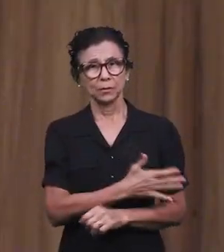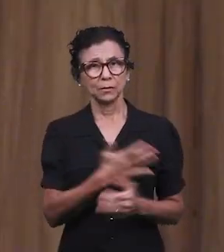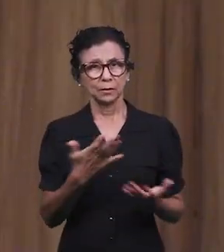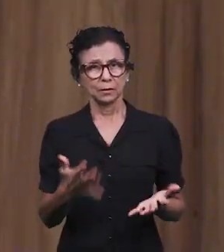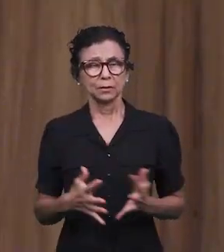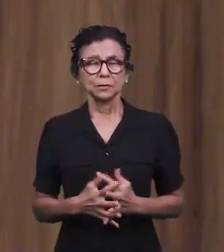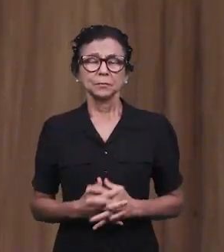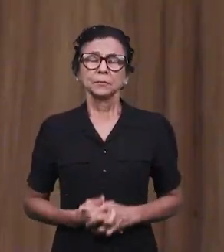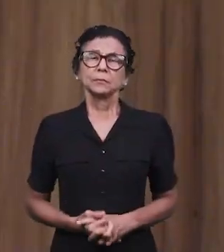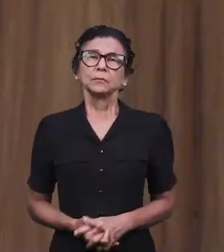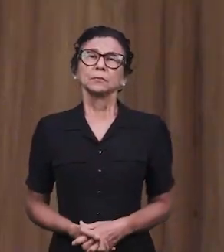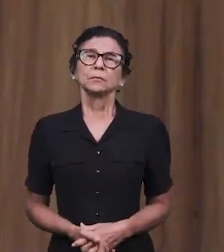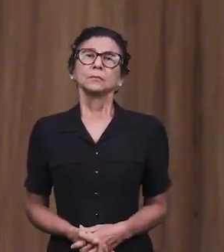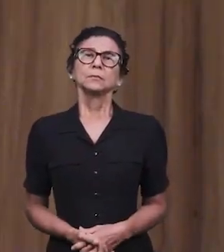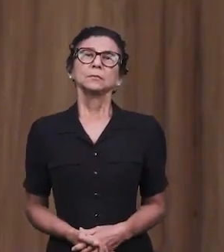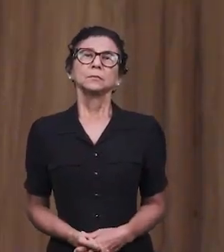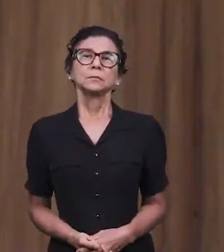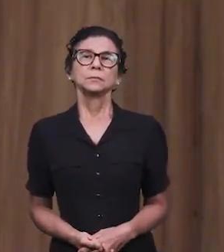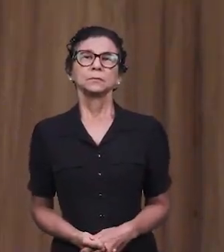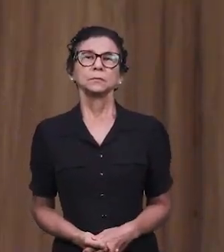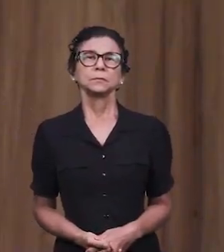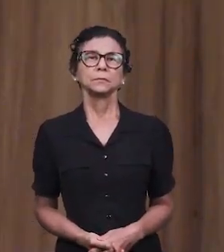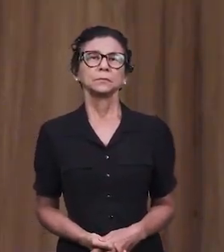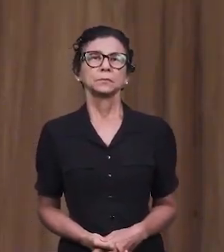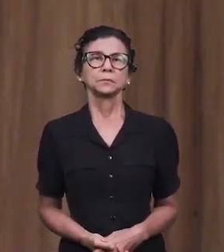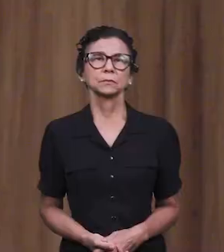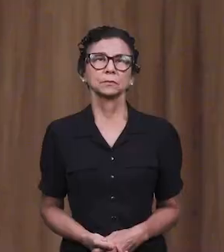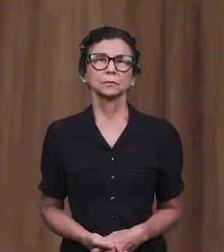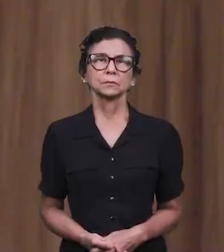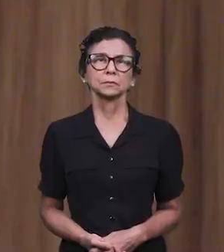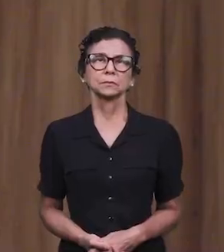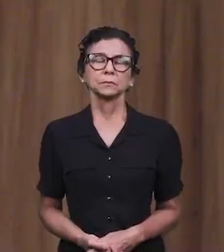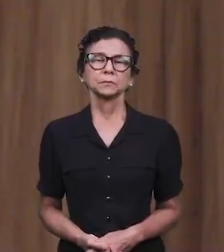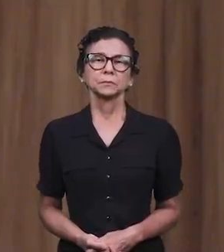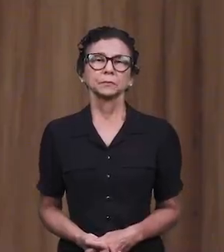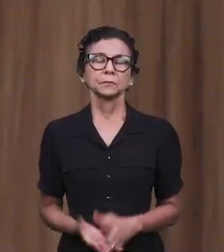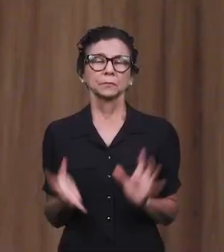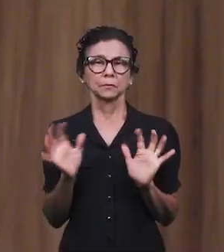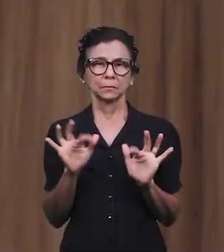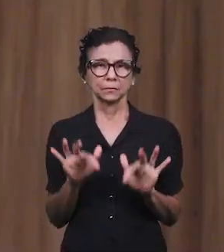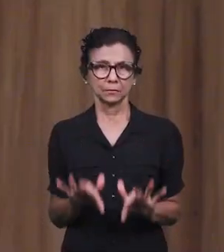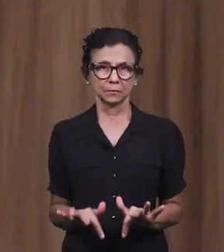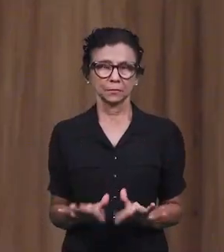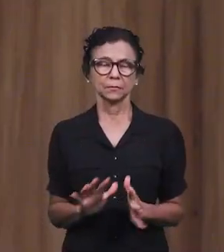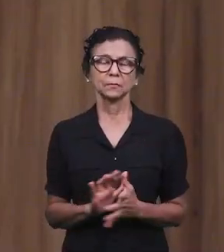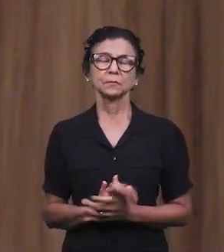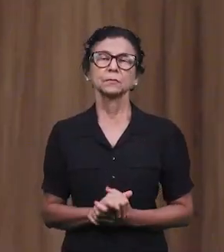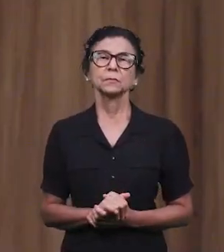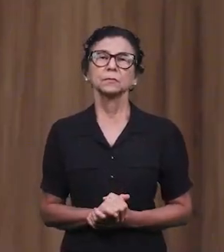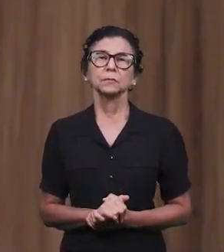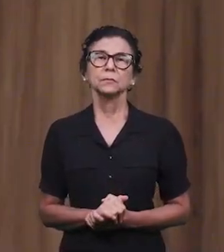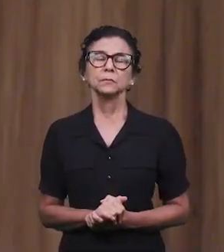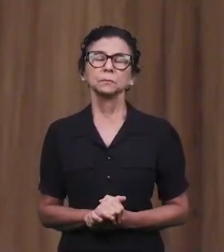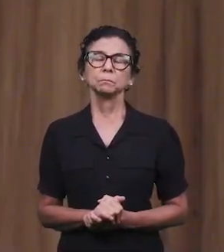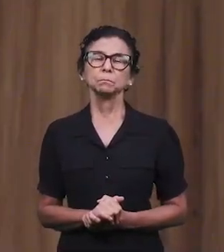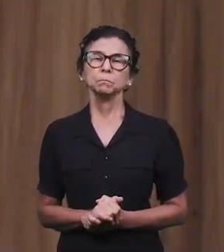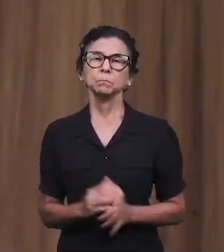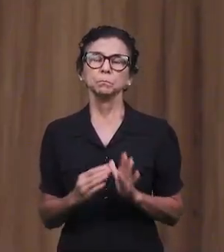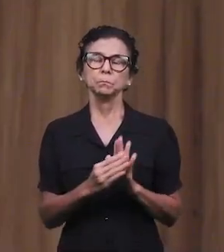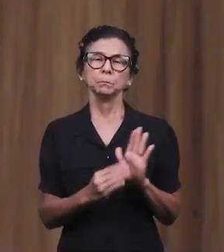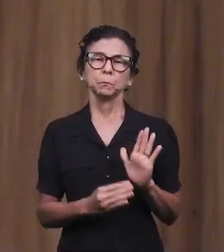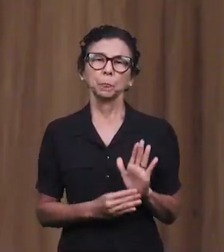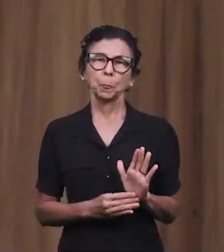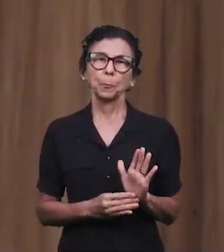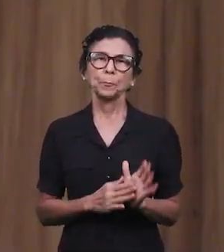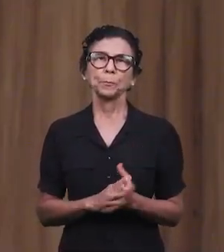Louvado seja o nome do Senhor. Nós estamos chegando aqui, irmãos, ao final de mais um episódio. Nós